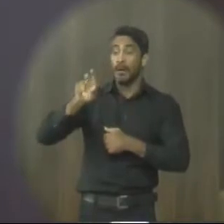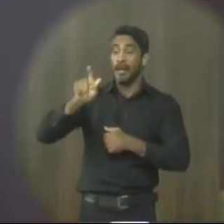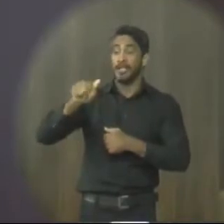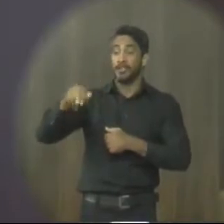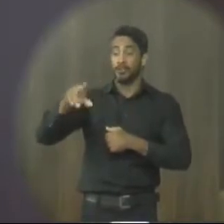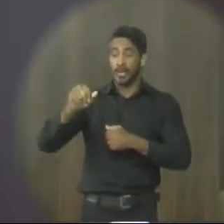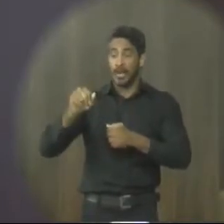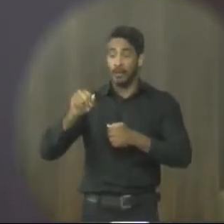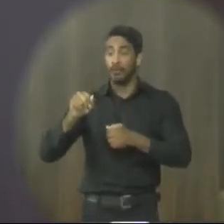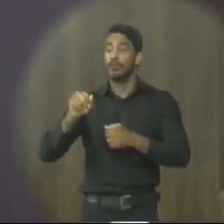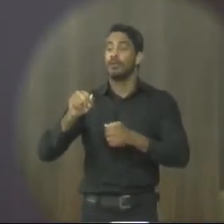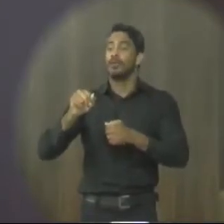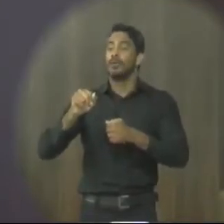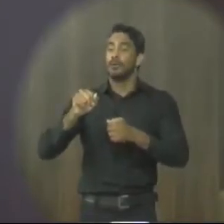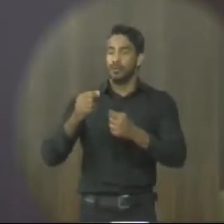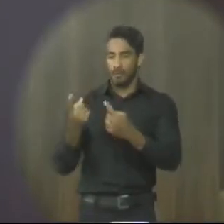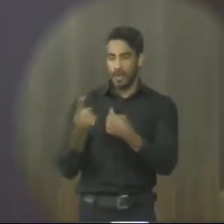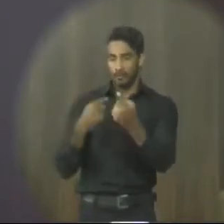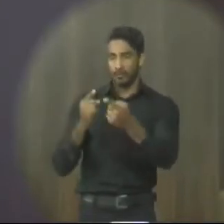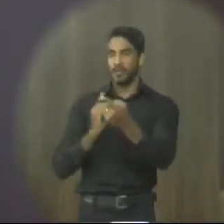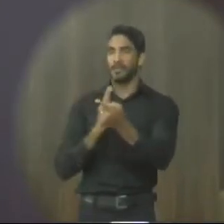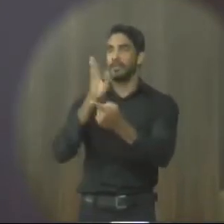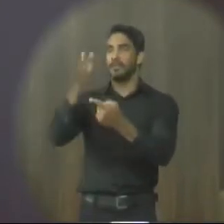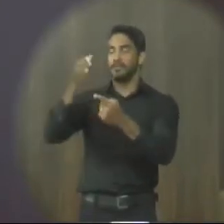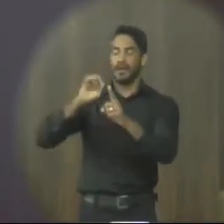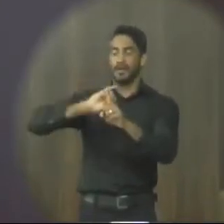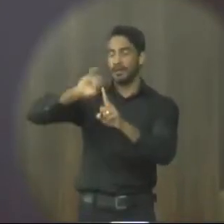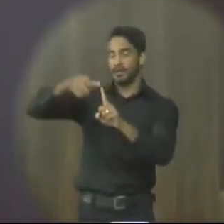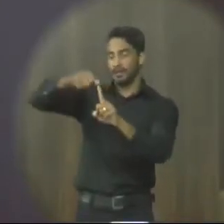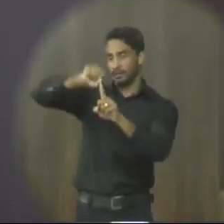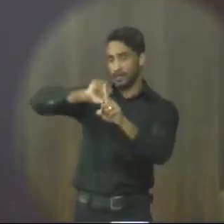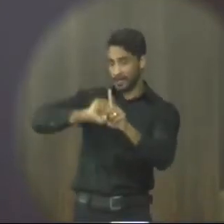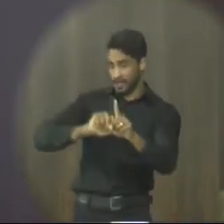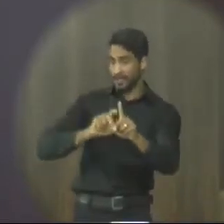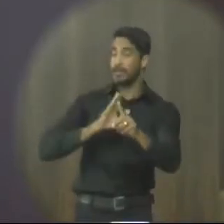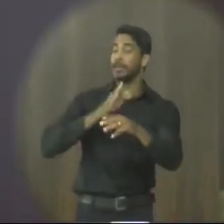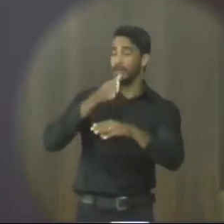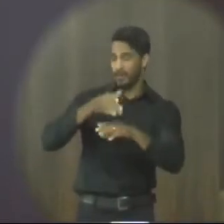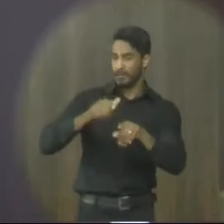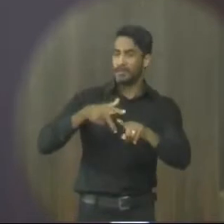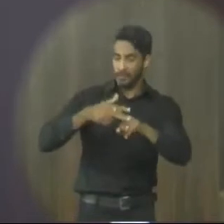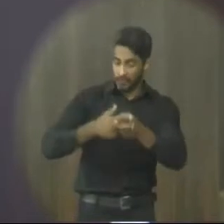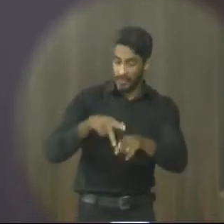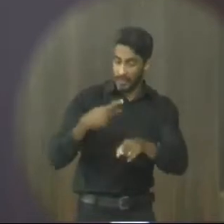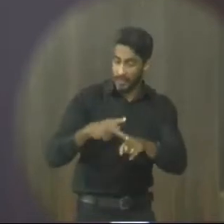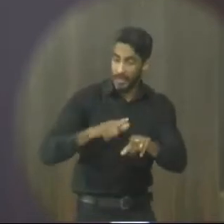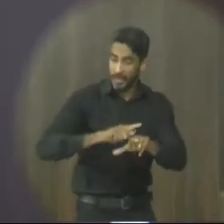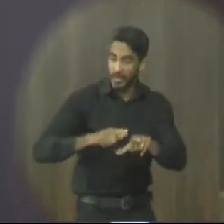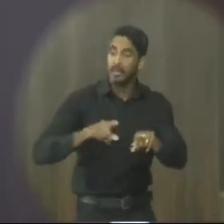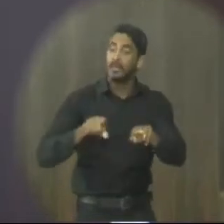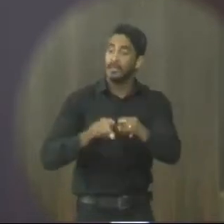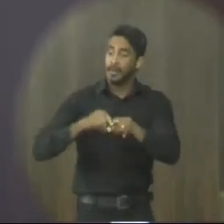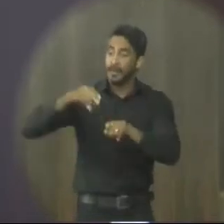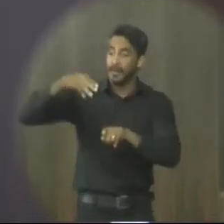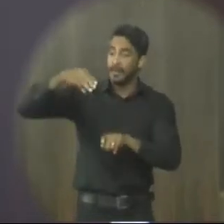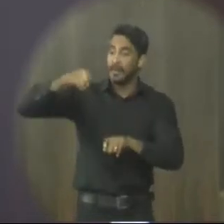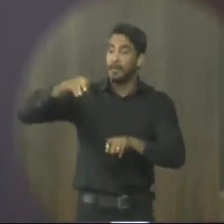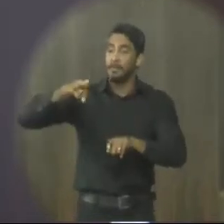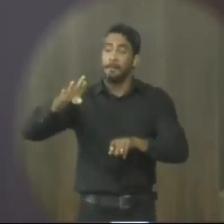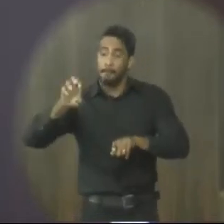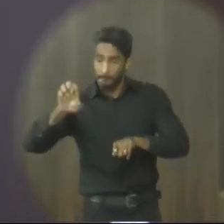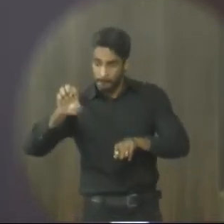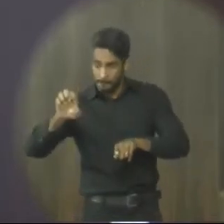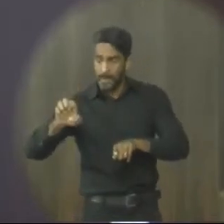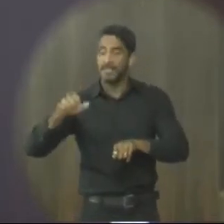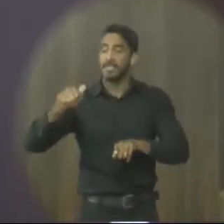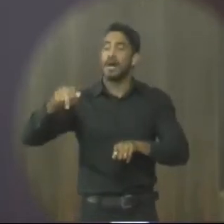401, na rodovia que vai para Jaíba, ela também vai ser recapeada. A Mestre Alfredo Barbosa é outra avenida também